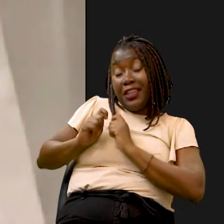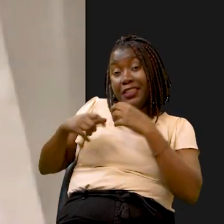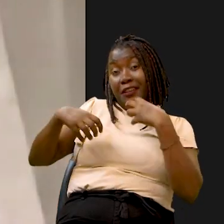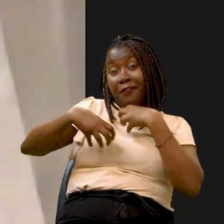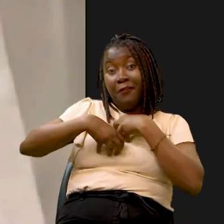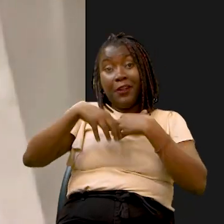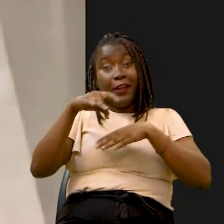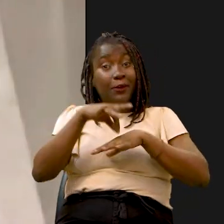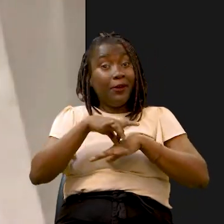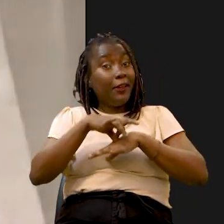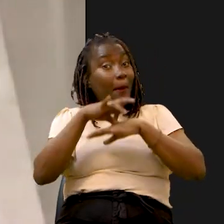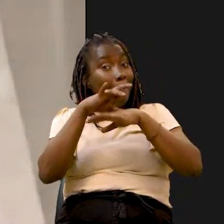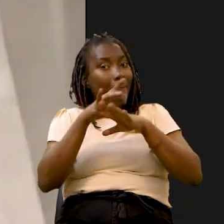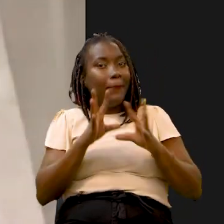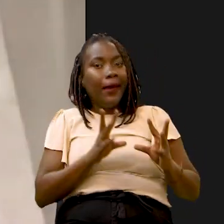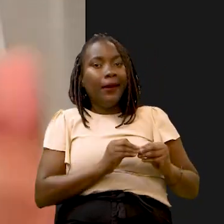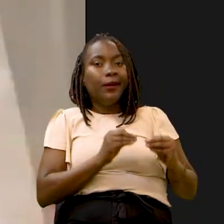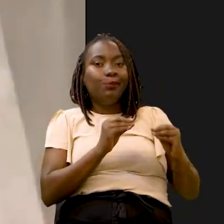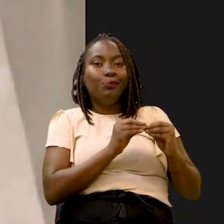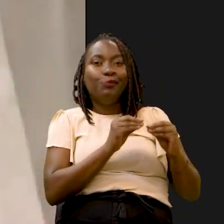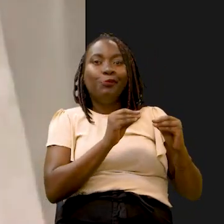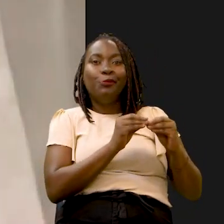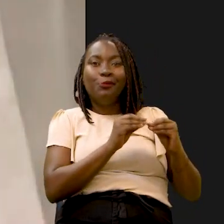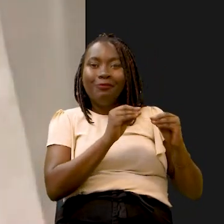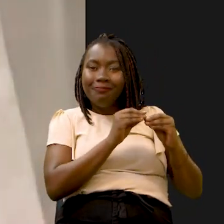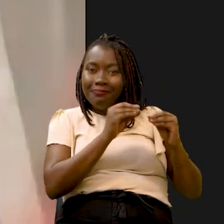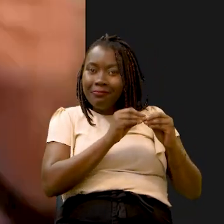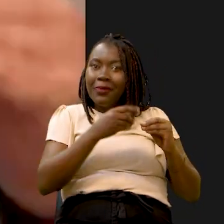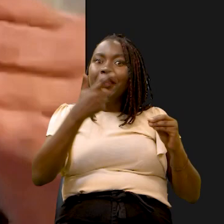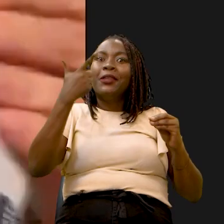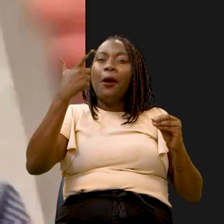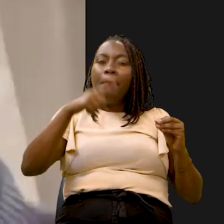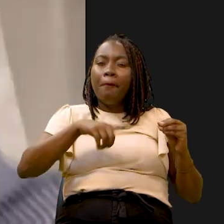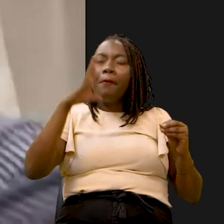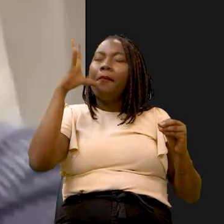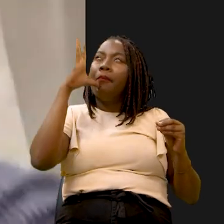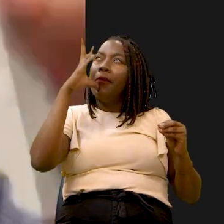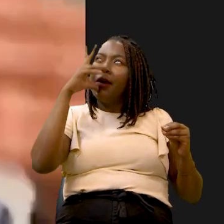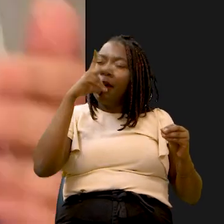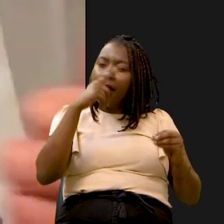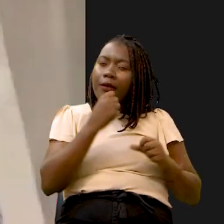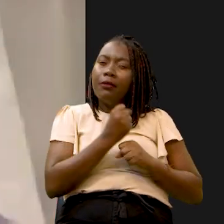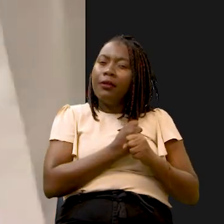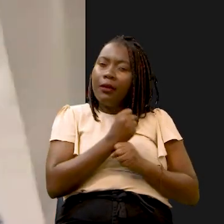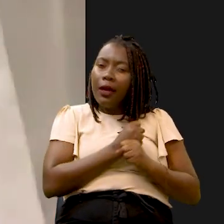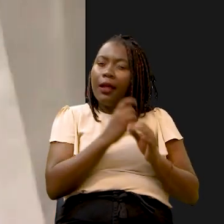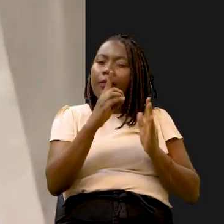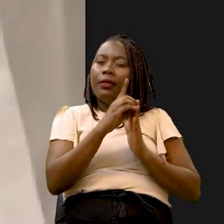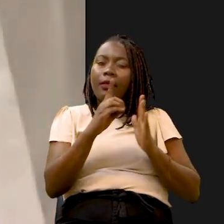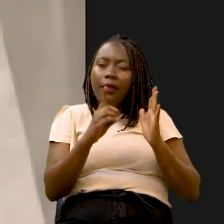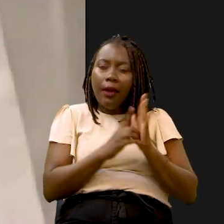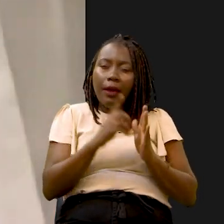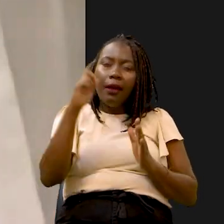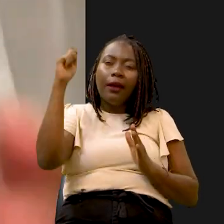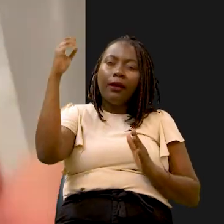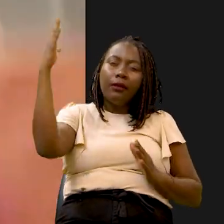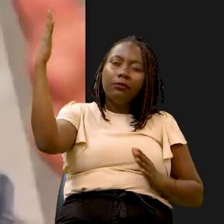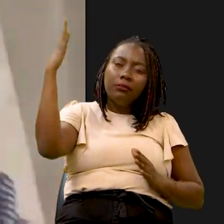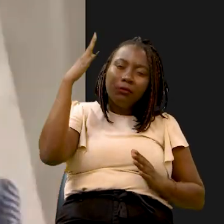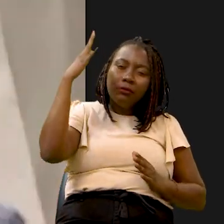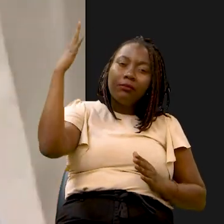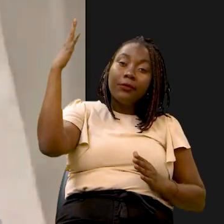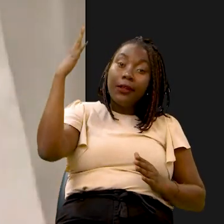da radiação solar na pele, ele é cumulativo. Então, quanto mais tempo, quanto mais décadas a pessoa